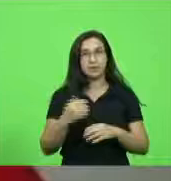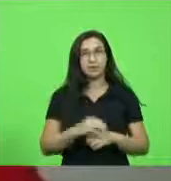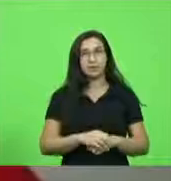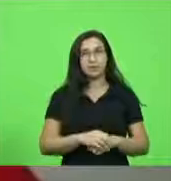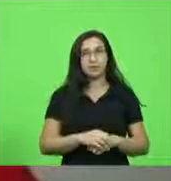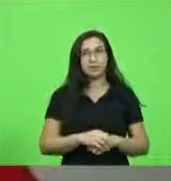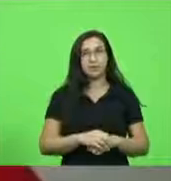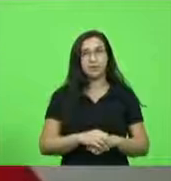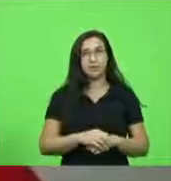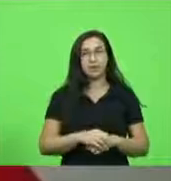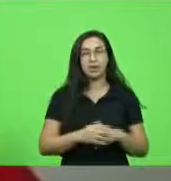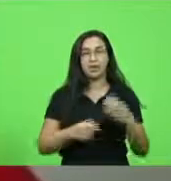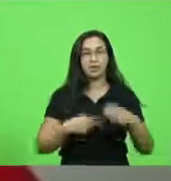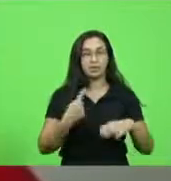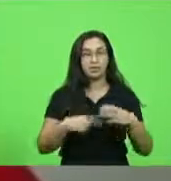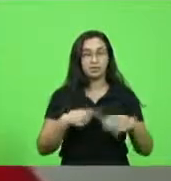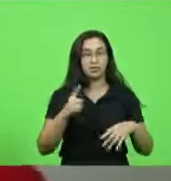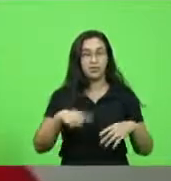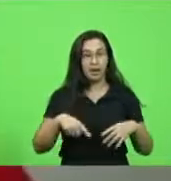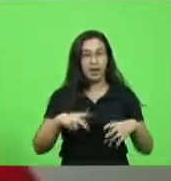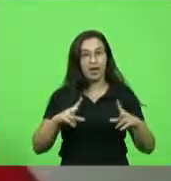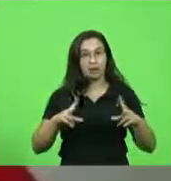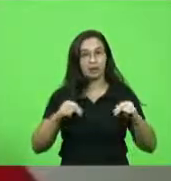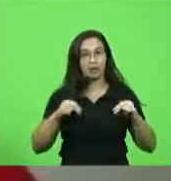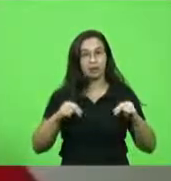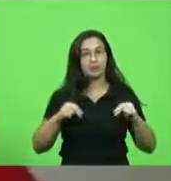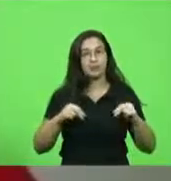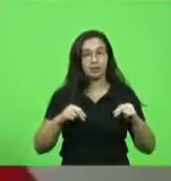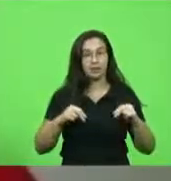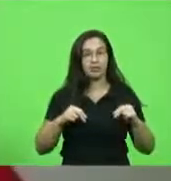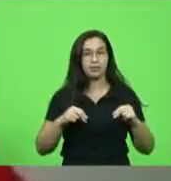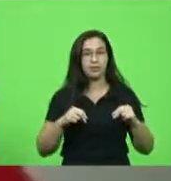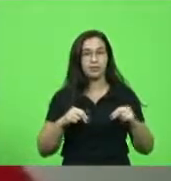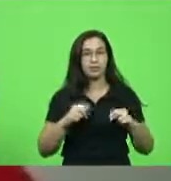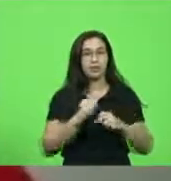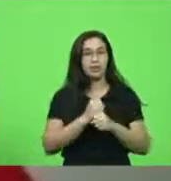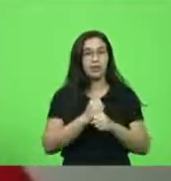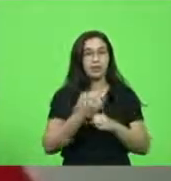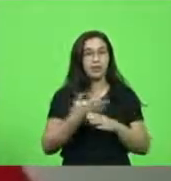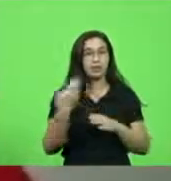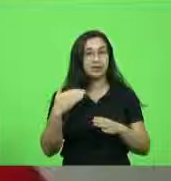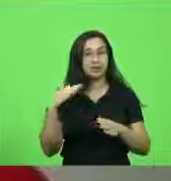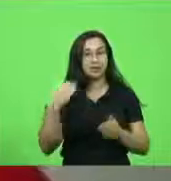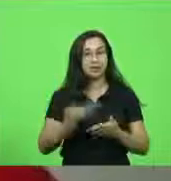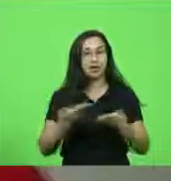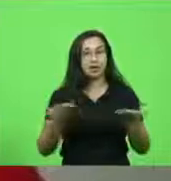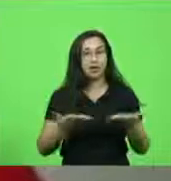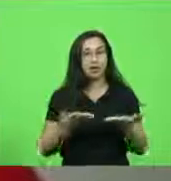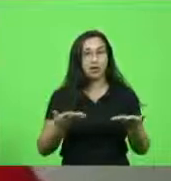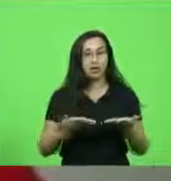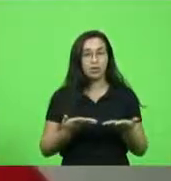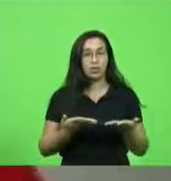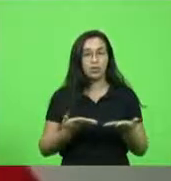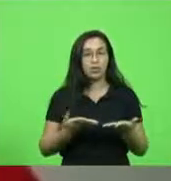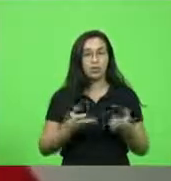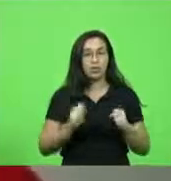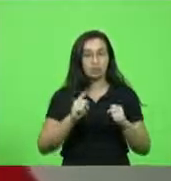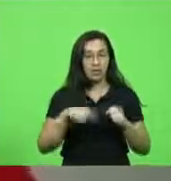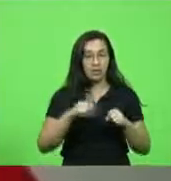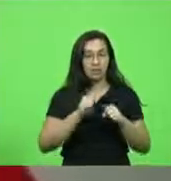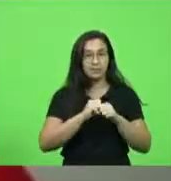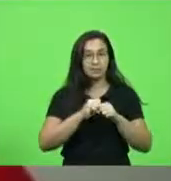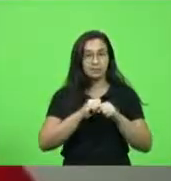de mérito para tratar desse assunto. No ano passado, até agora, nós estamos em pandemia. No